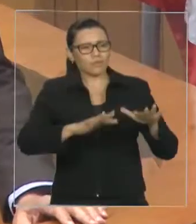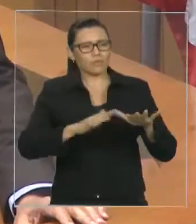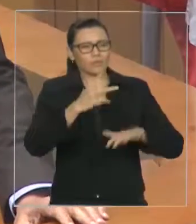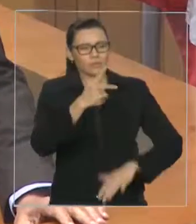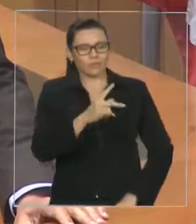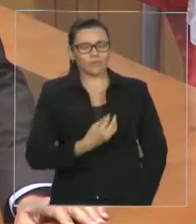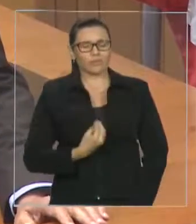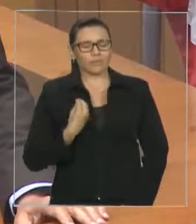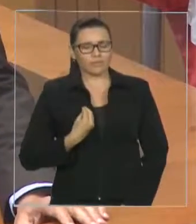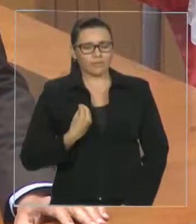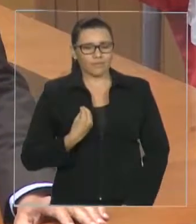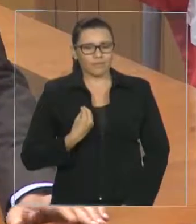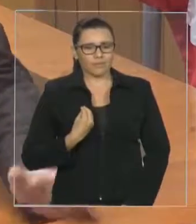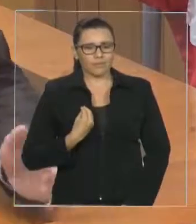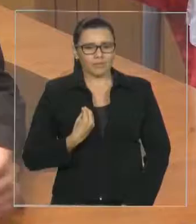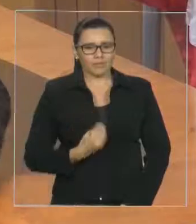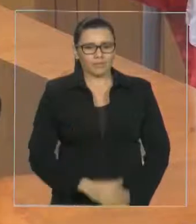abençoar,